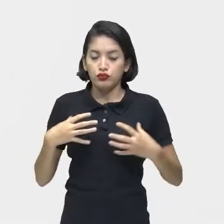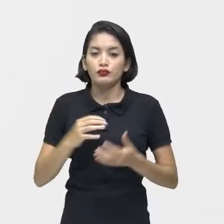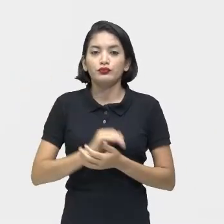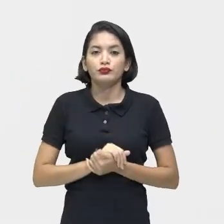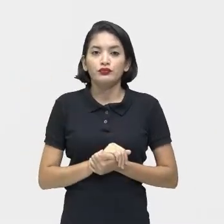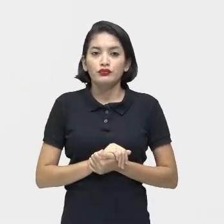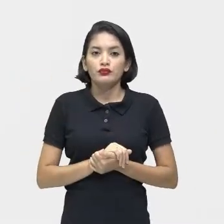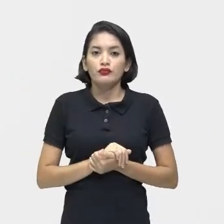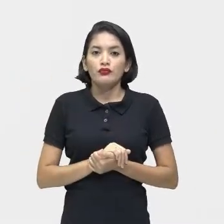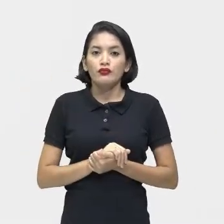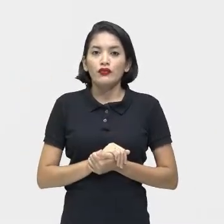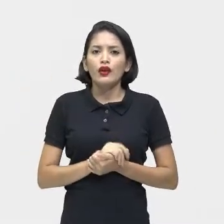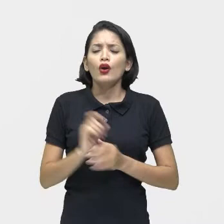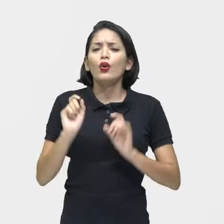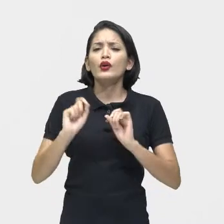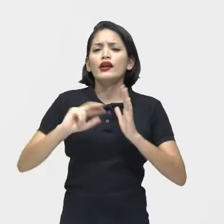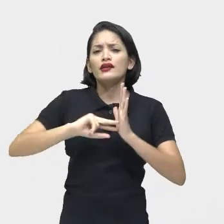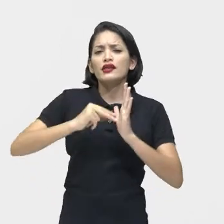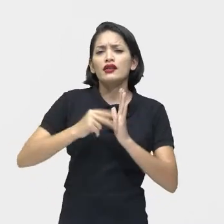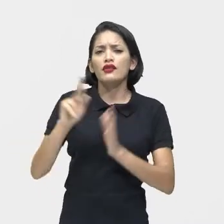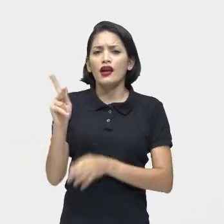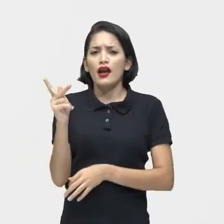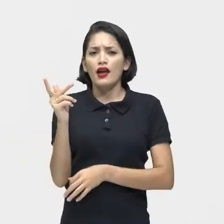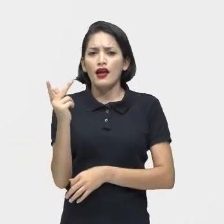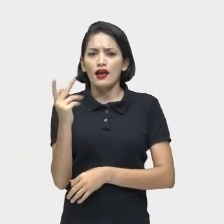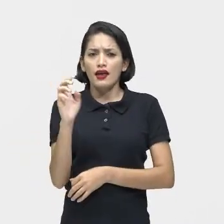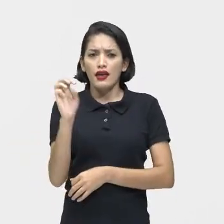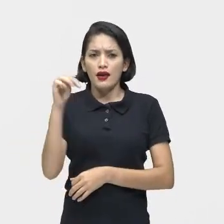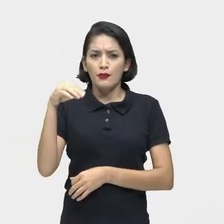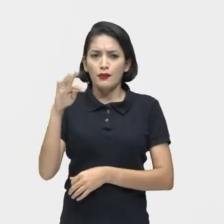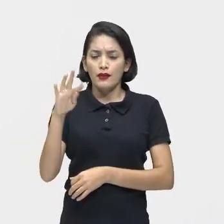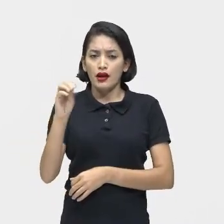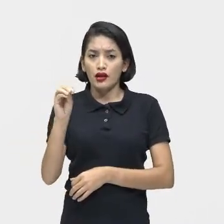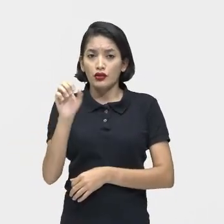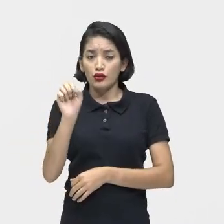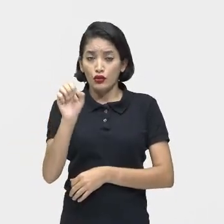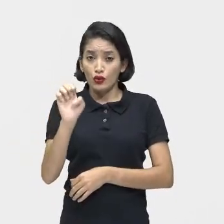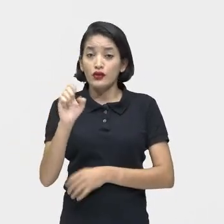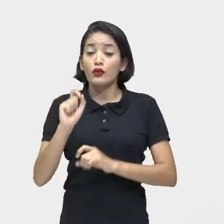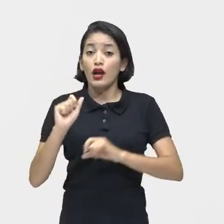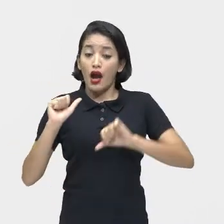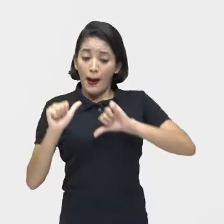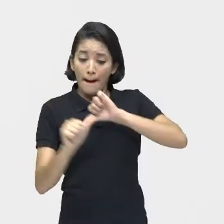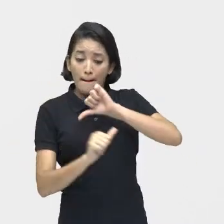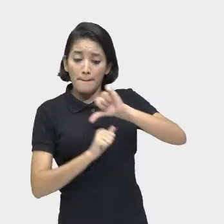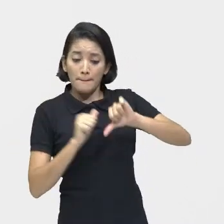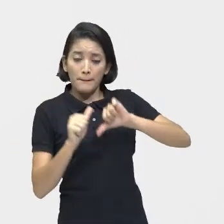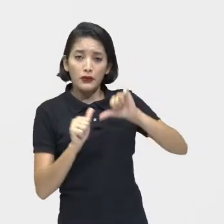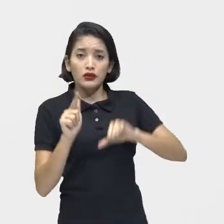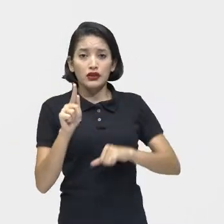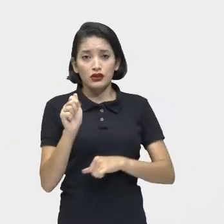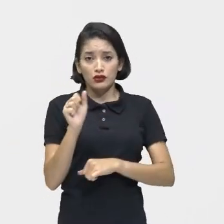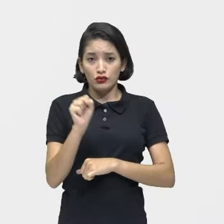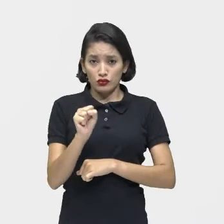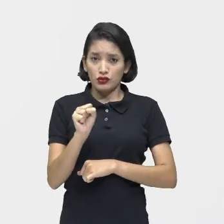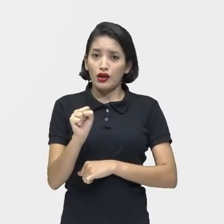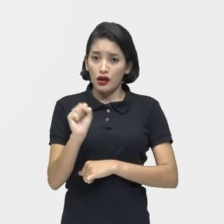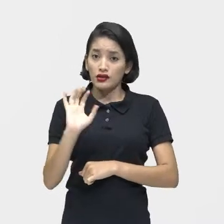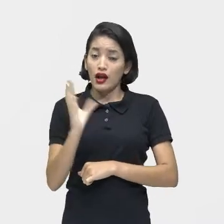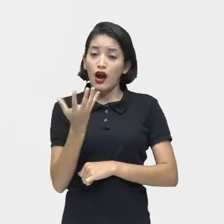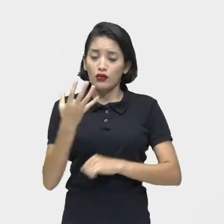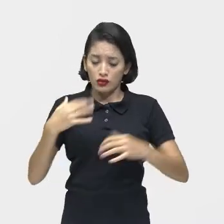a hematose. O que é a hematose? É a troca gasosa que ocorre nos alvéolos pulmonares por